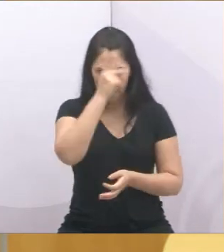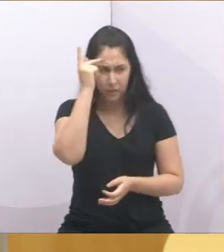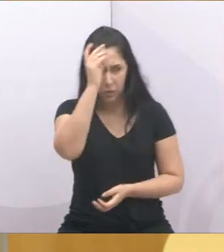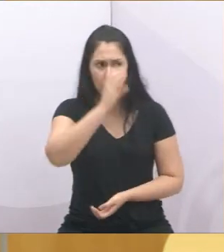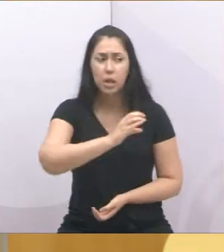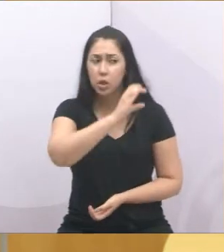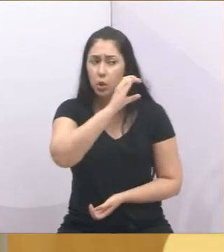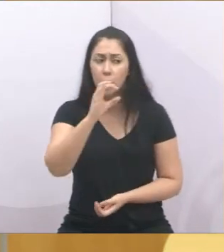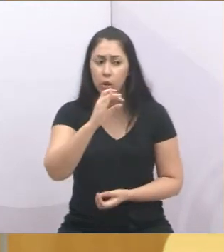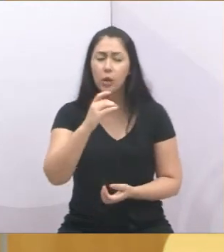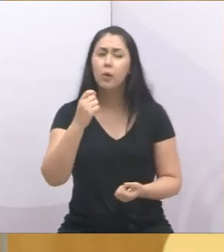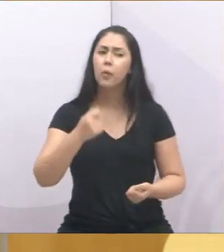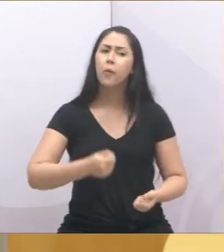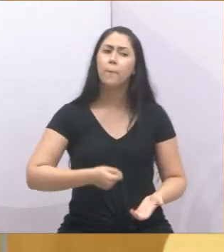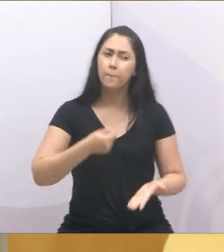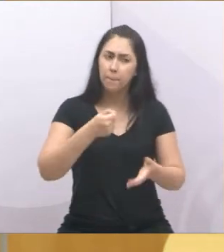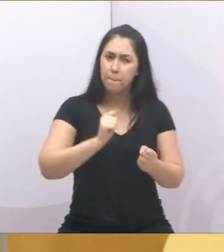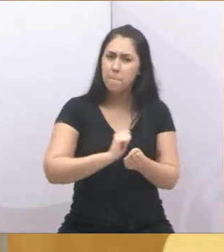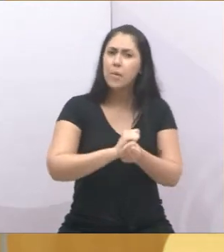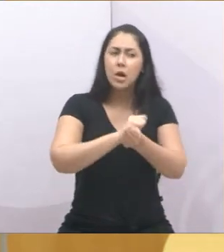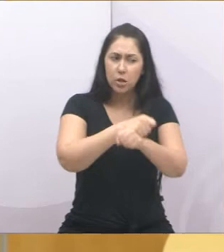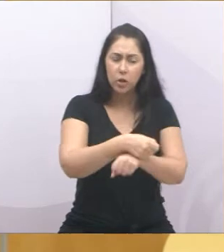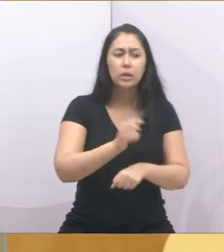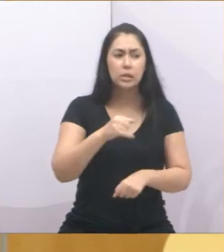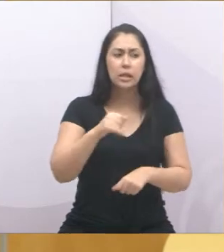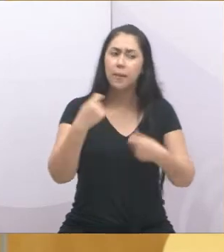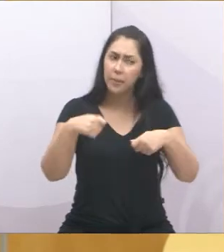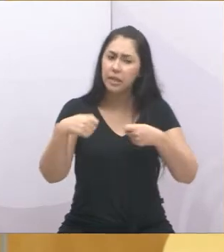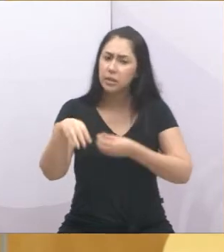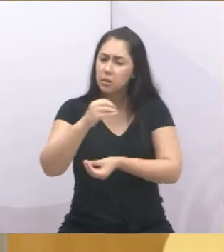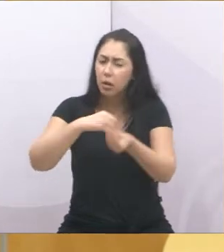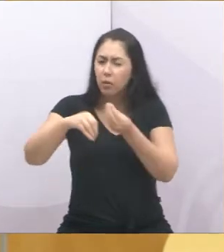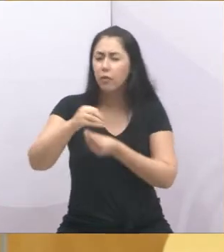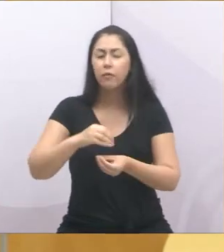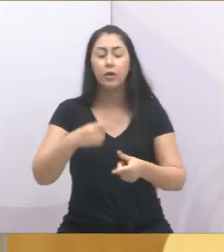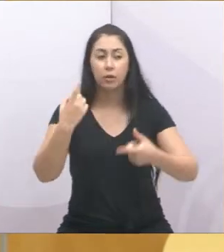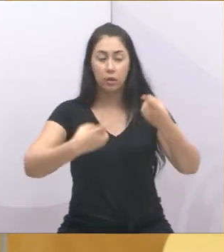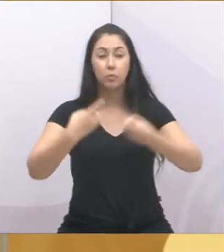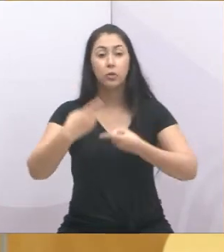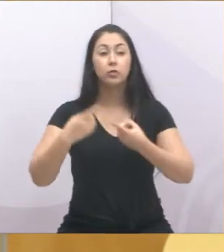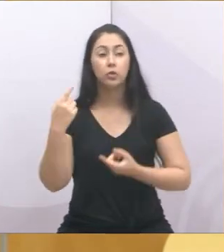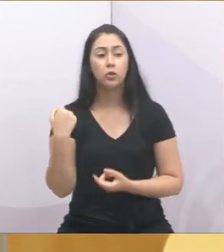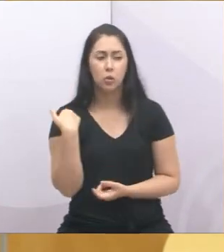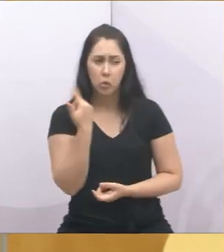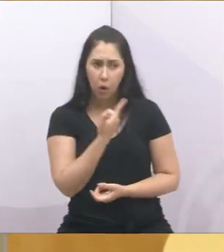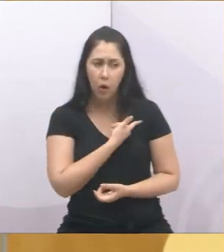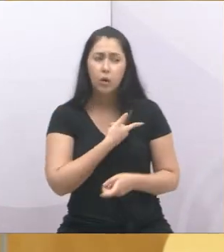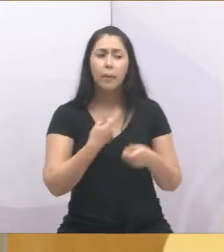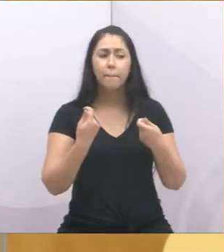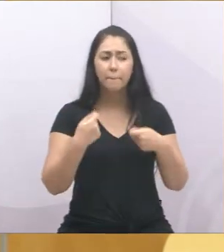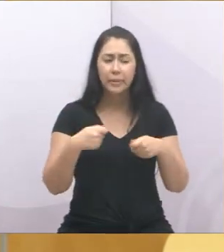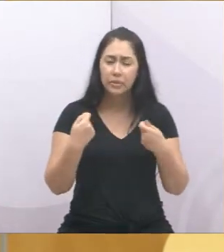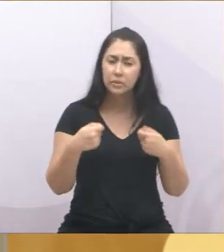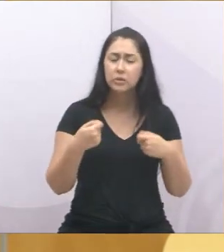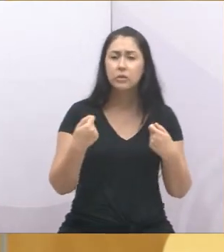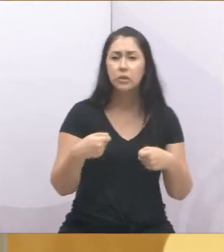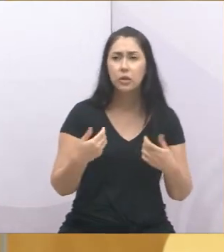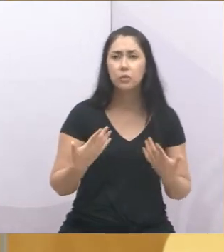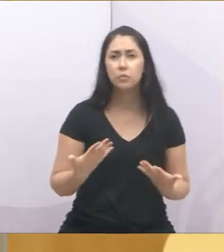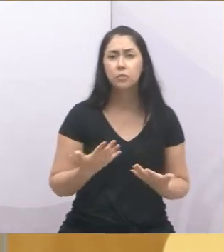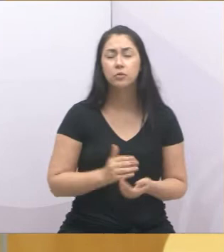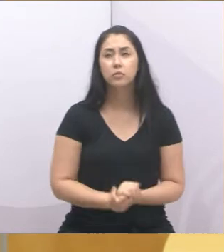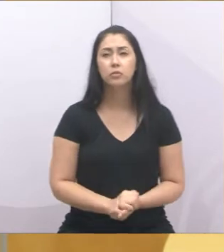é uma obrigação envolver-se na política. Nós cristãos não podemos